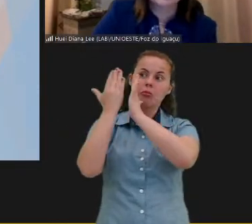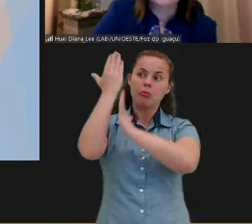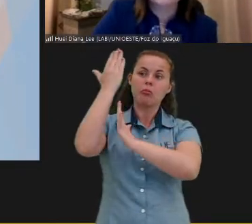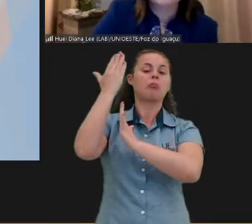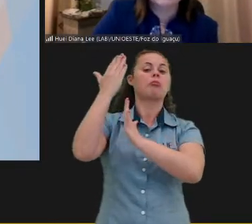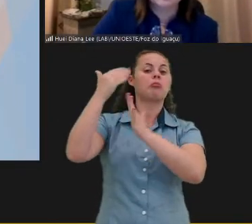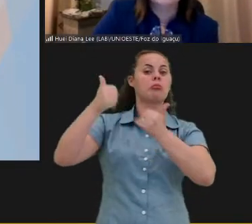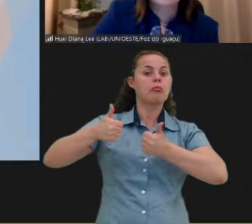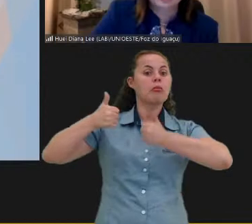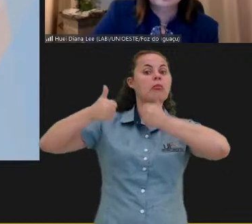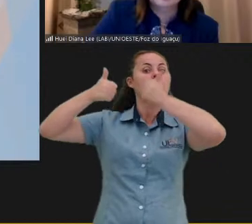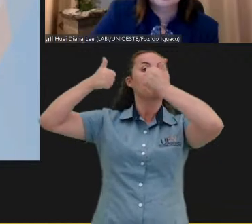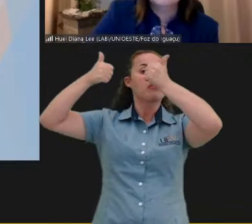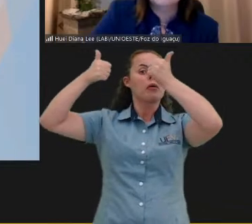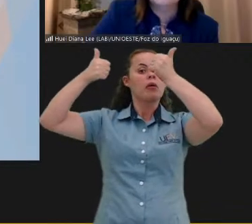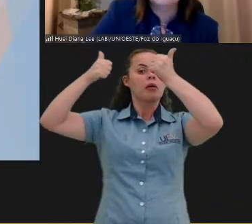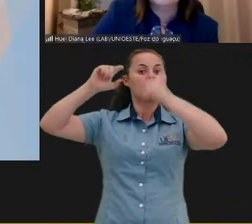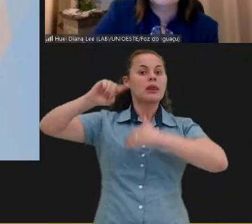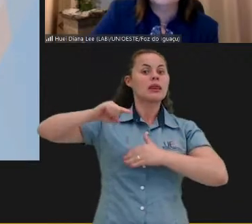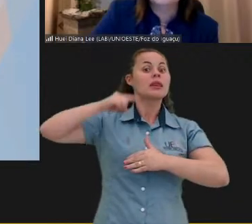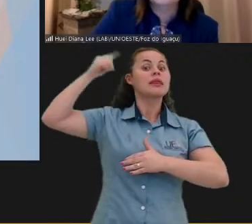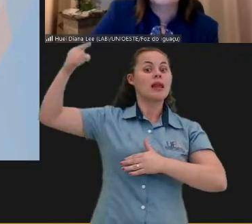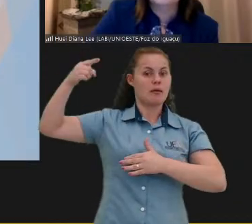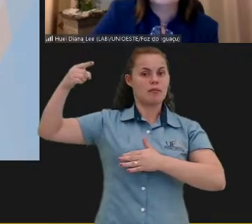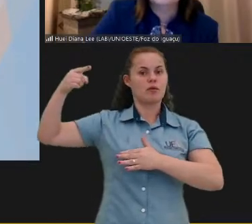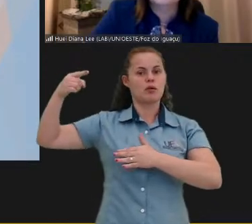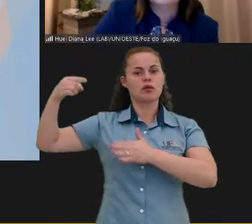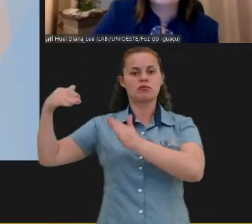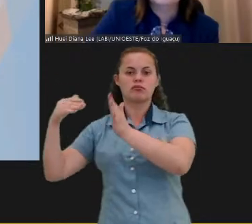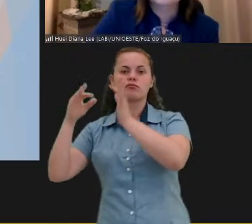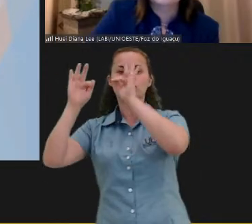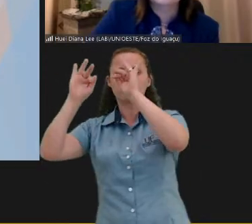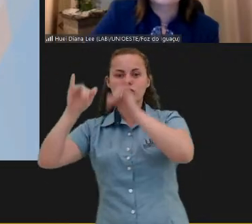aumenta muito. Logo depois do final do jogo.